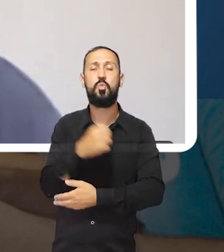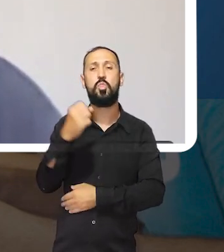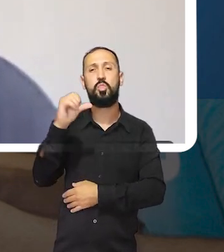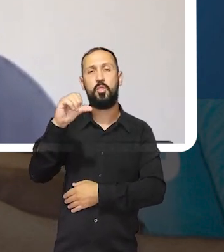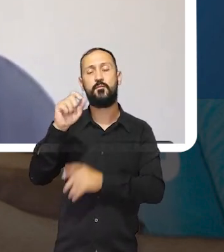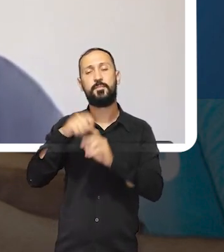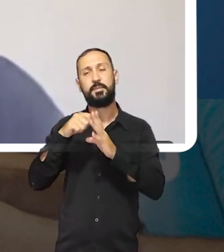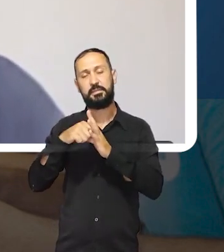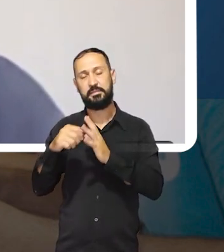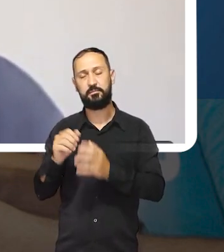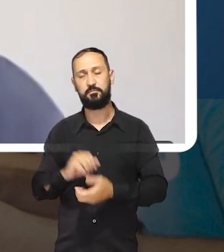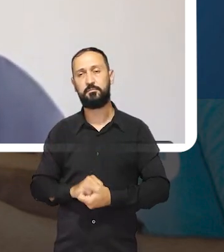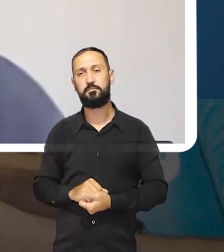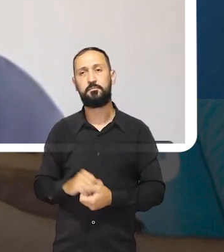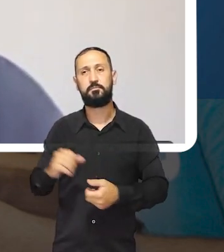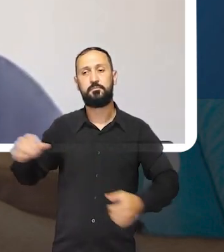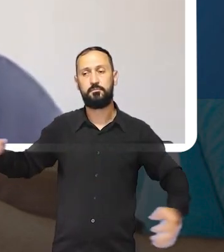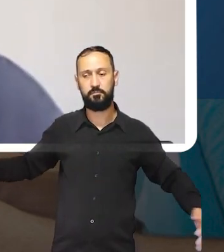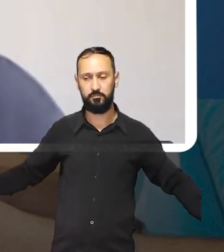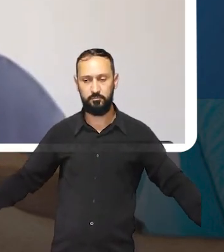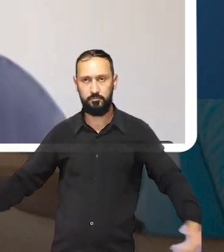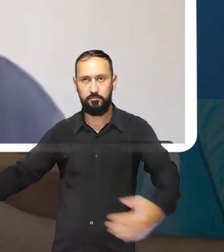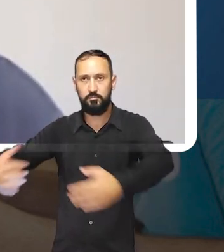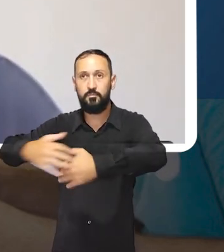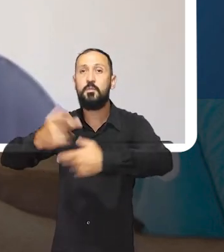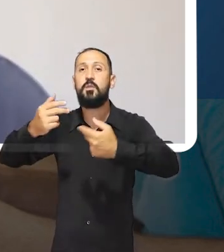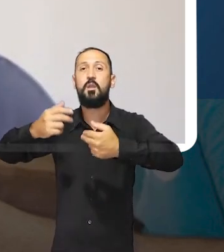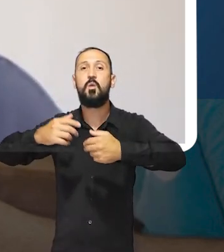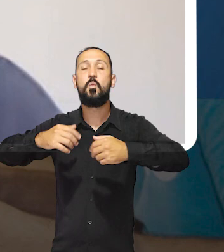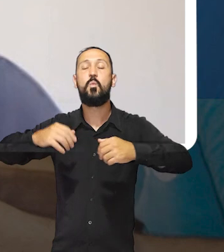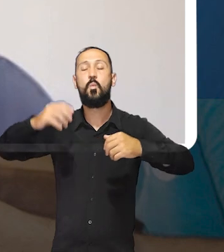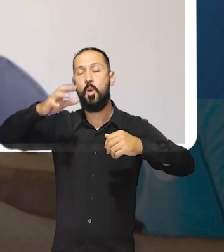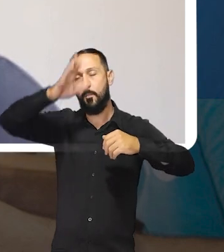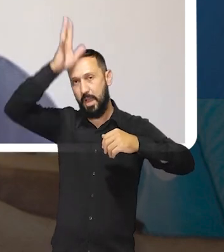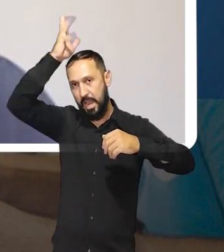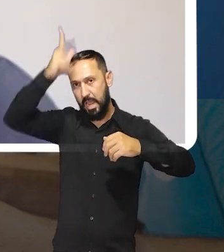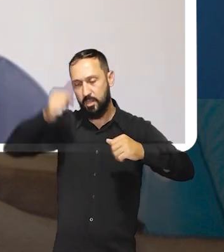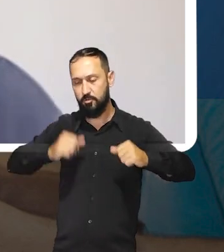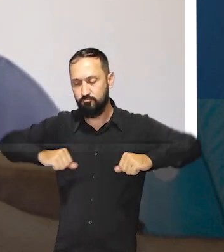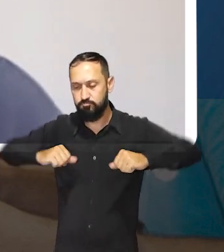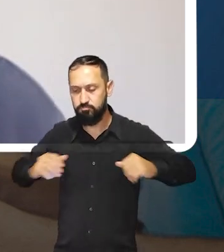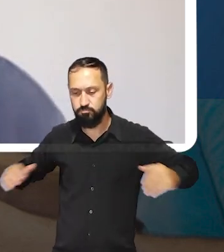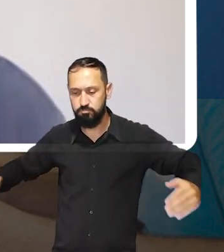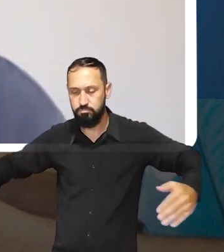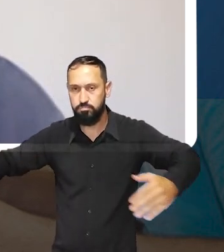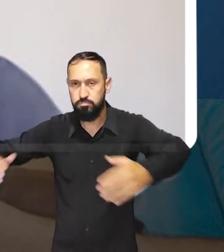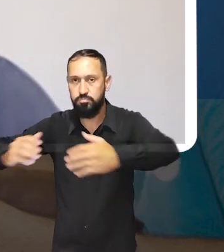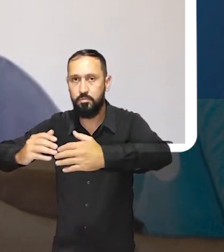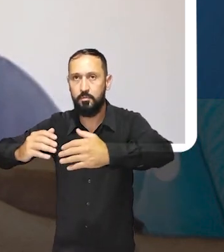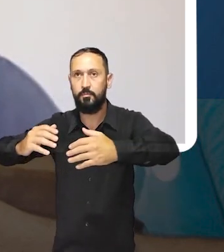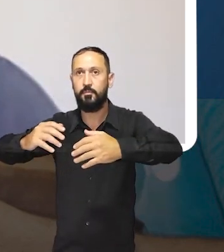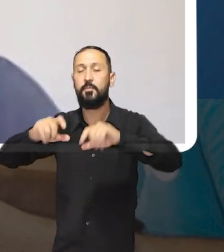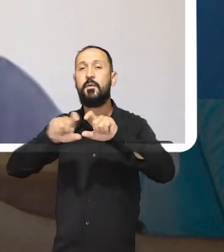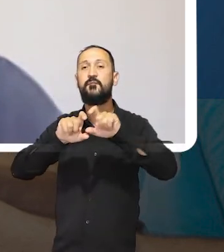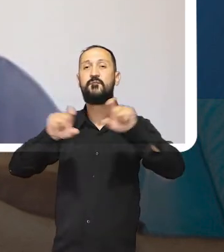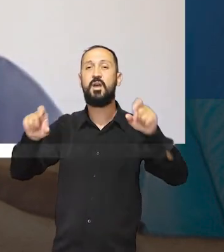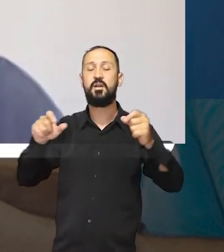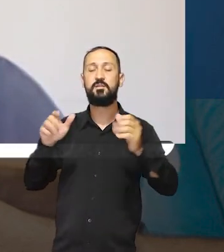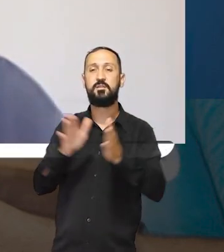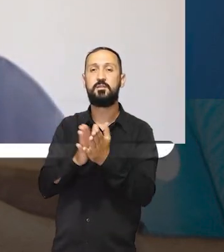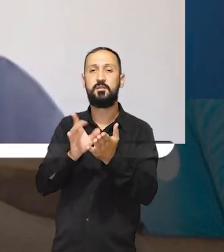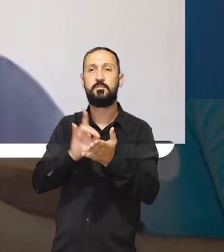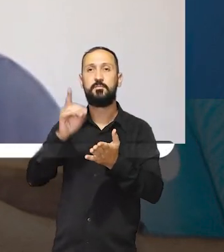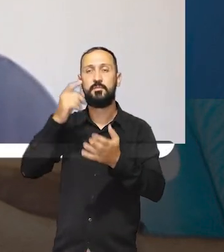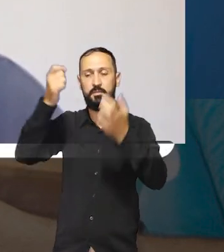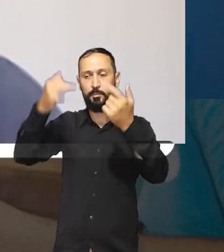mamando, com 9 meses de idade. Abraçou-os como a galinha protege seus pintinhos. Uma frase bíblica empregada por